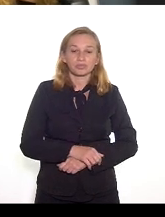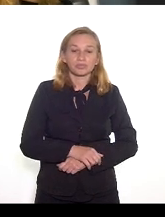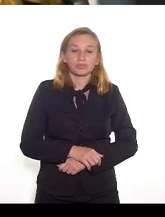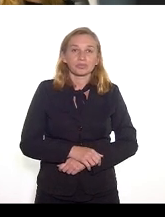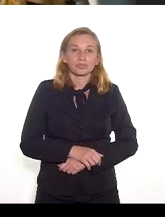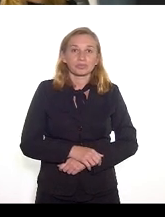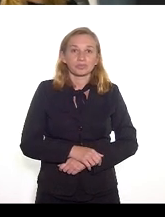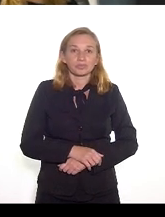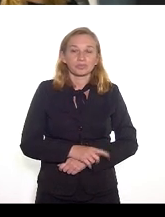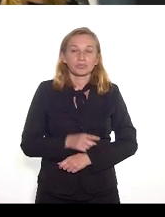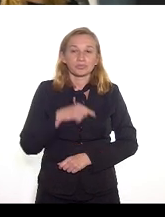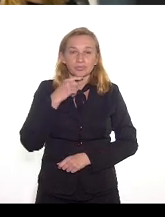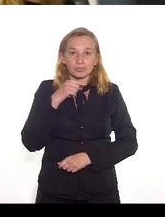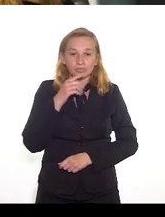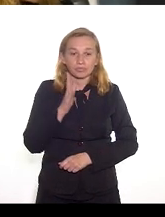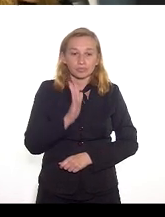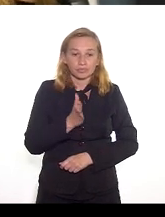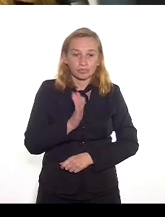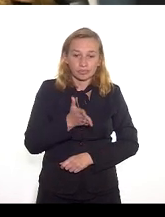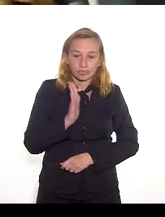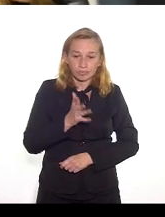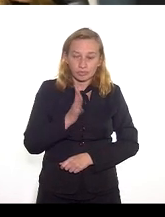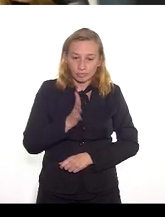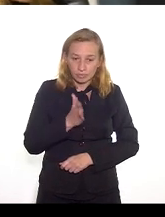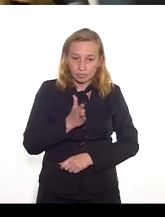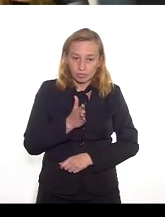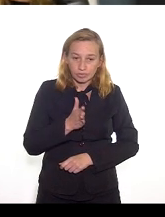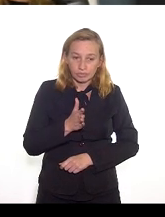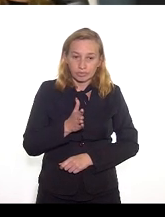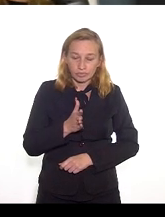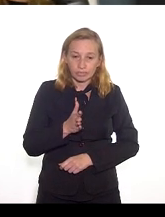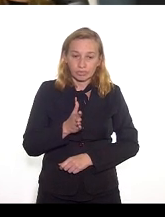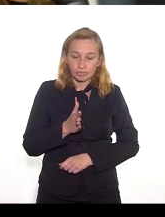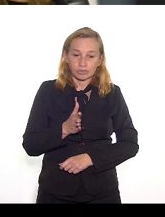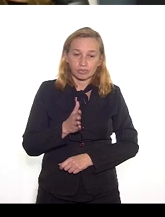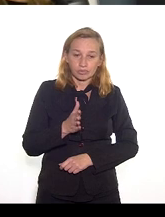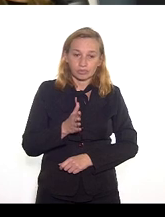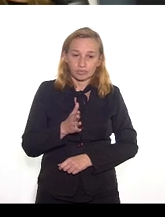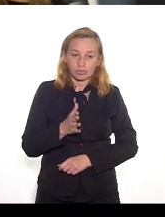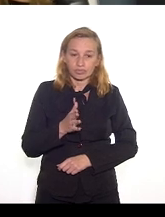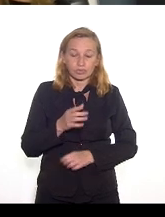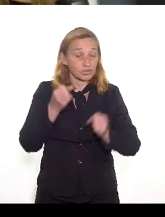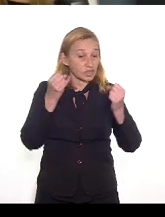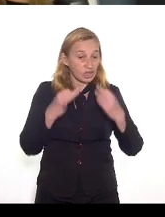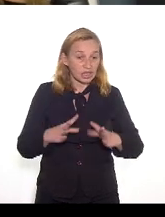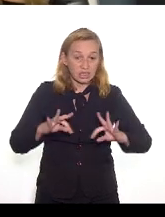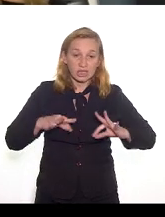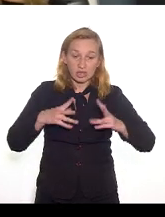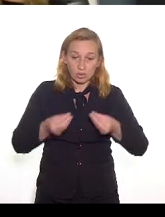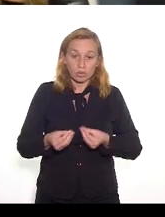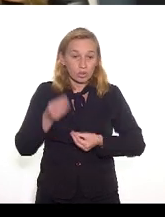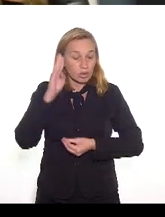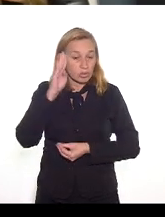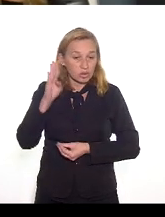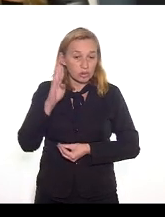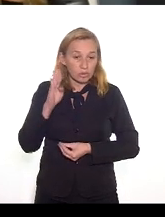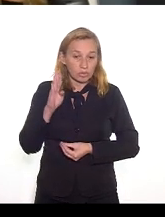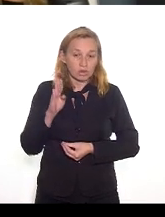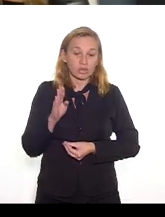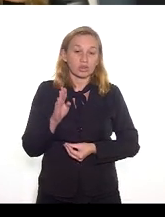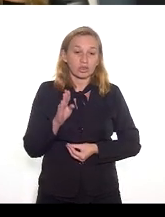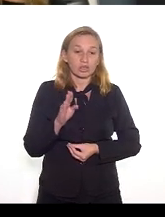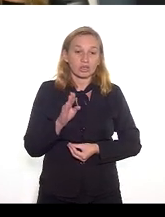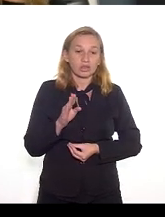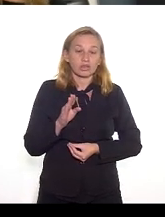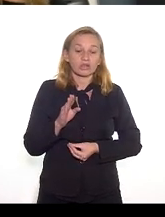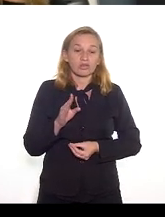que as minhas dúvidas, na verdade, elas foram elucidadas ao longo da fala, né, dos presentes, né? Principalmente, né, sobre o descomissionamento